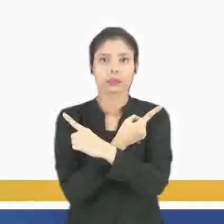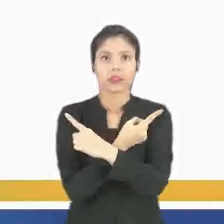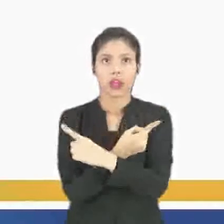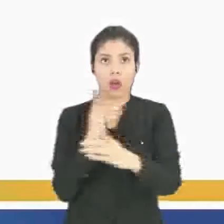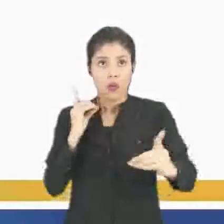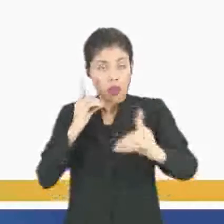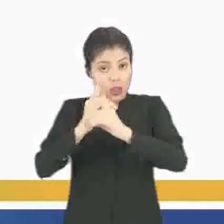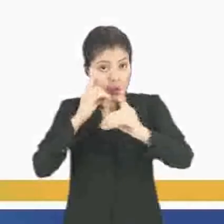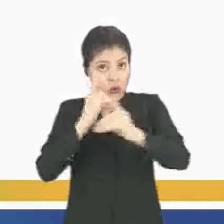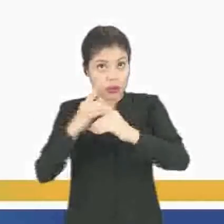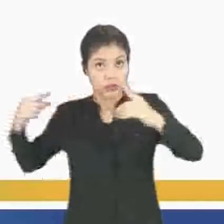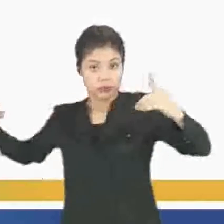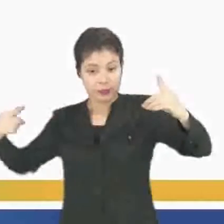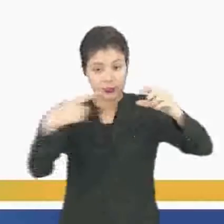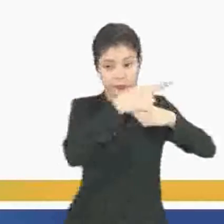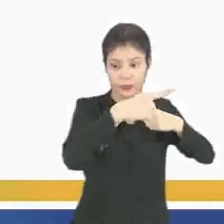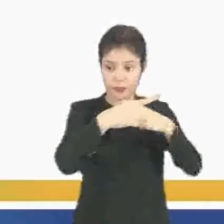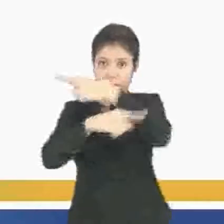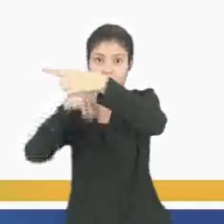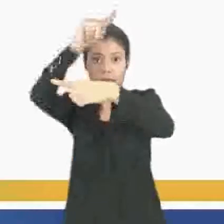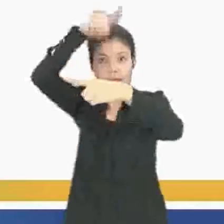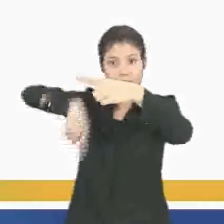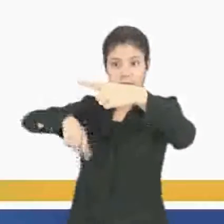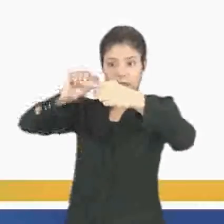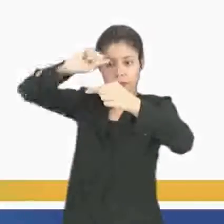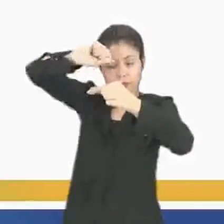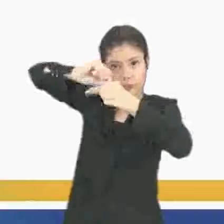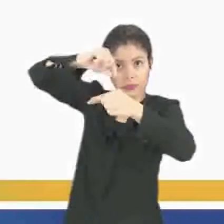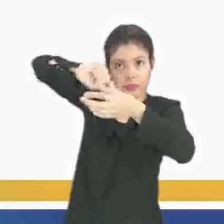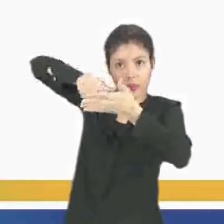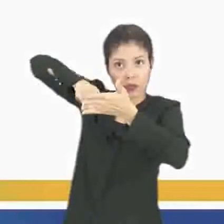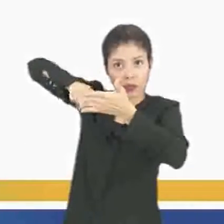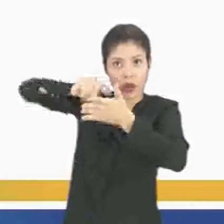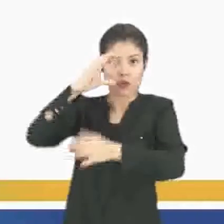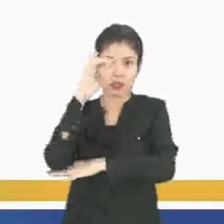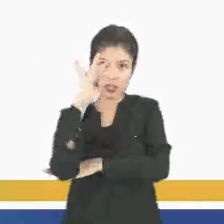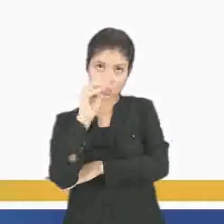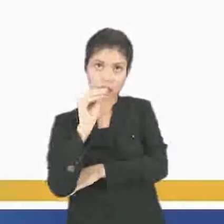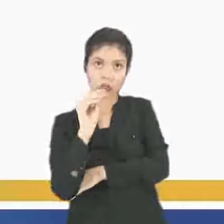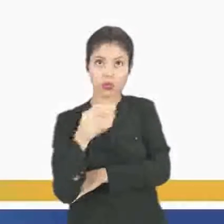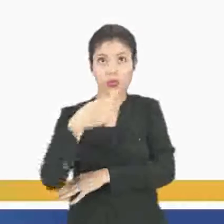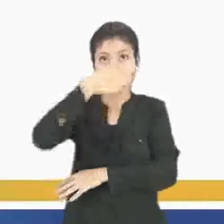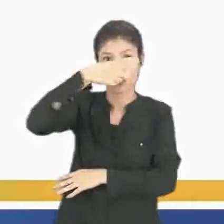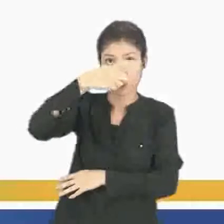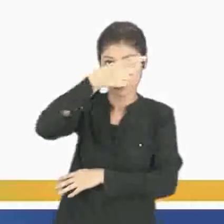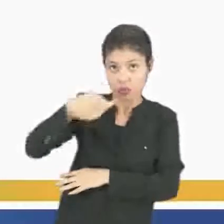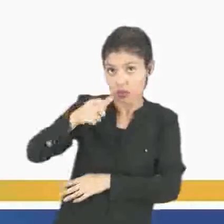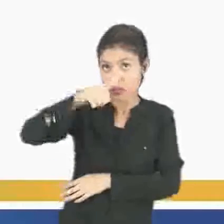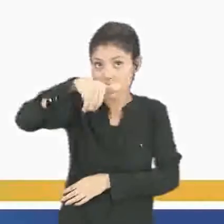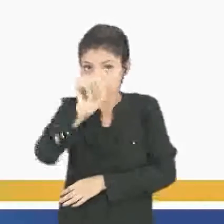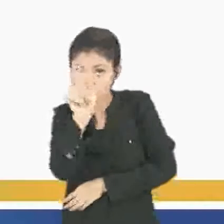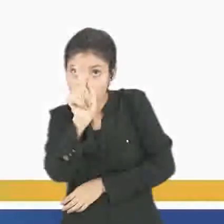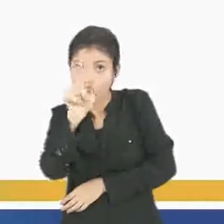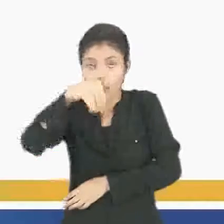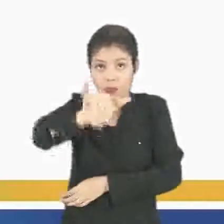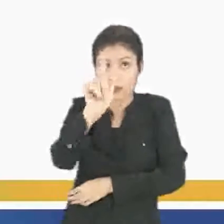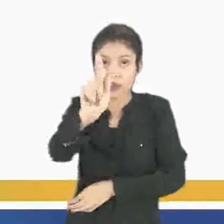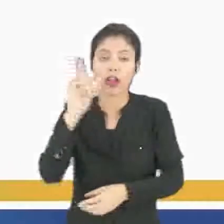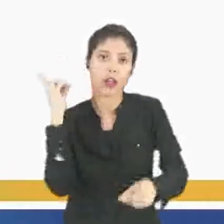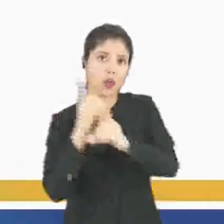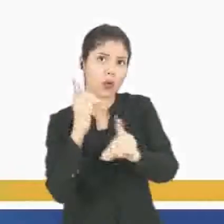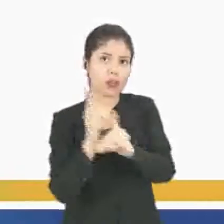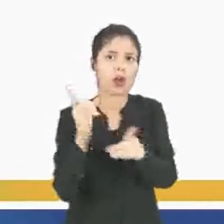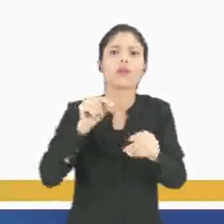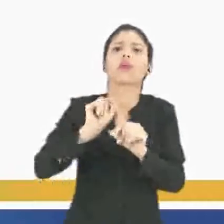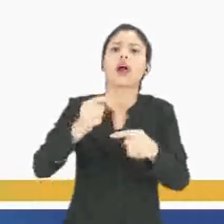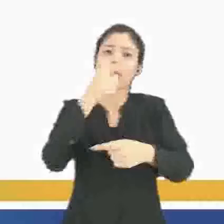o encontro das medianas é o que a gente chama de baricentro, tá? Então, ele vai ser o XG e YG. Então, encontramos